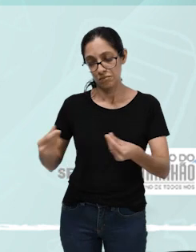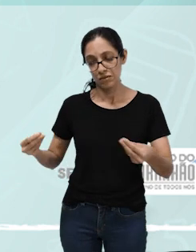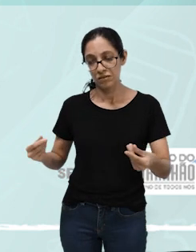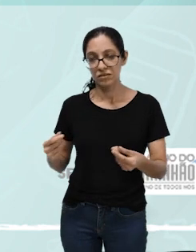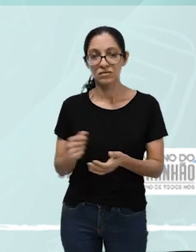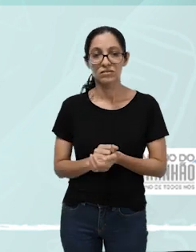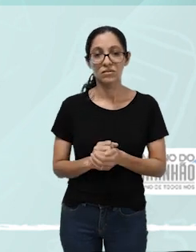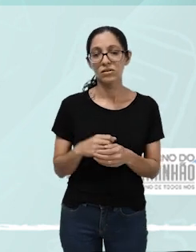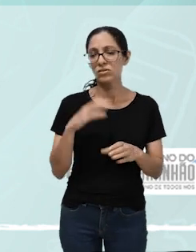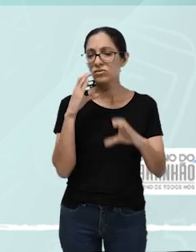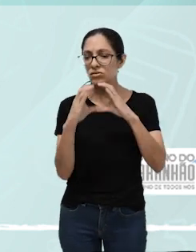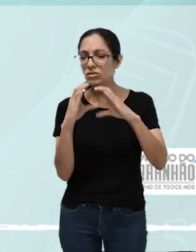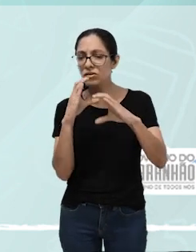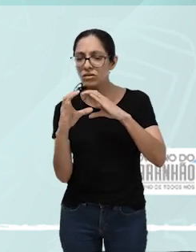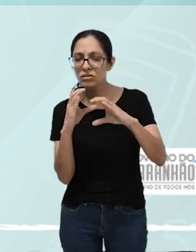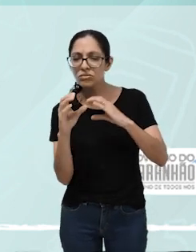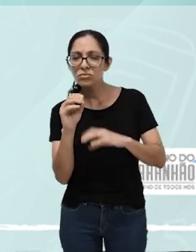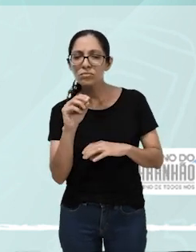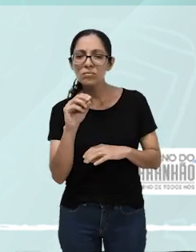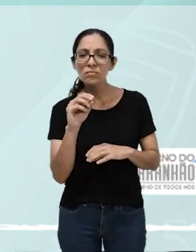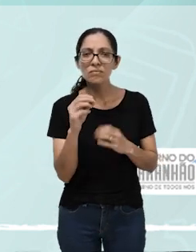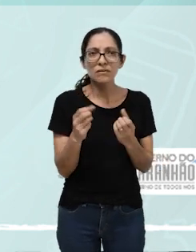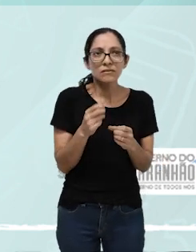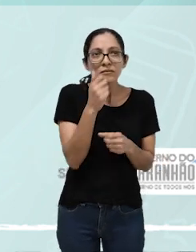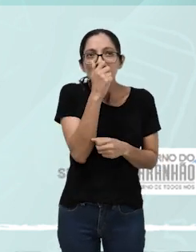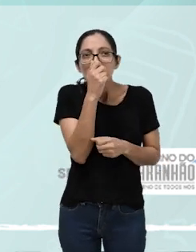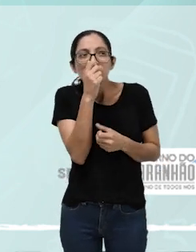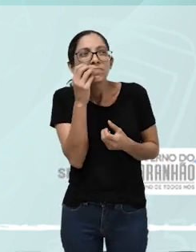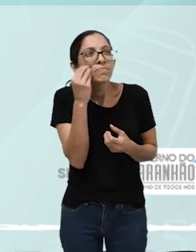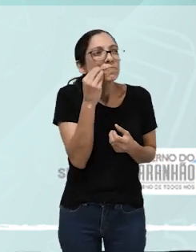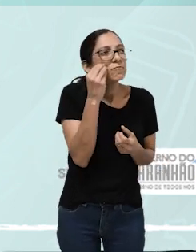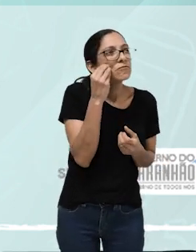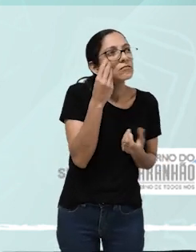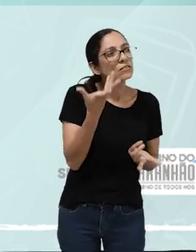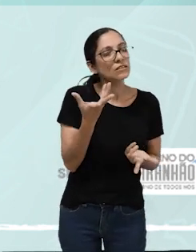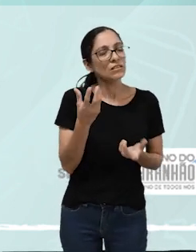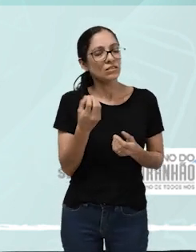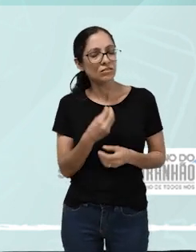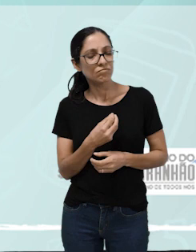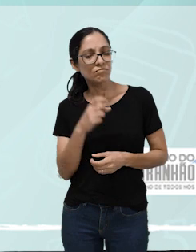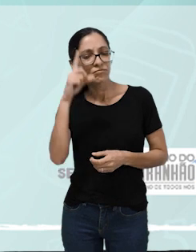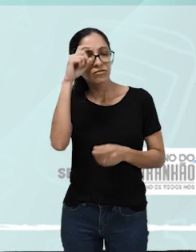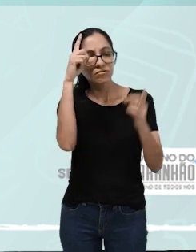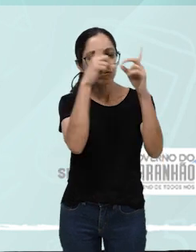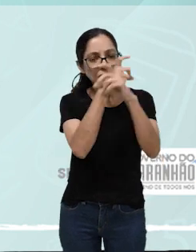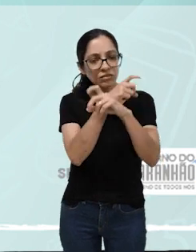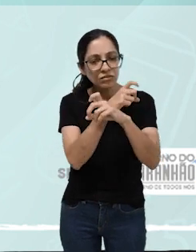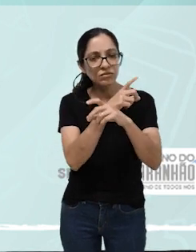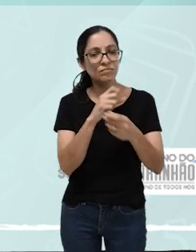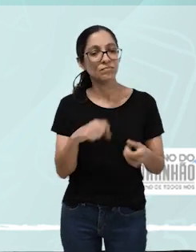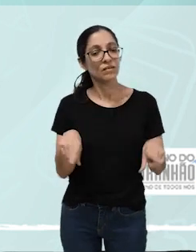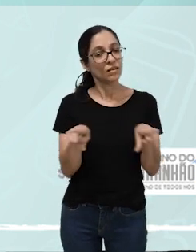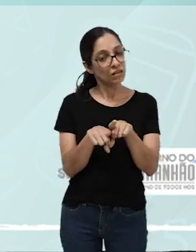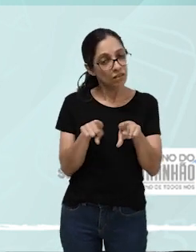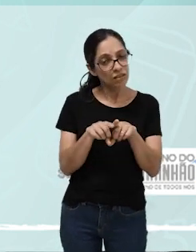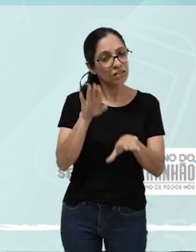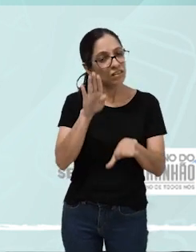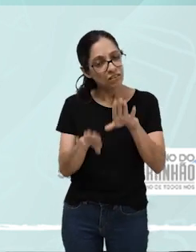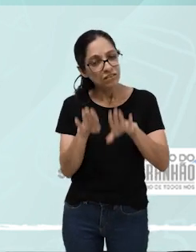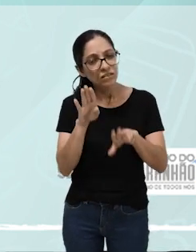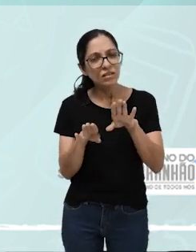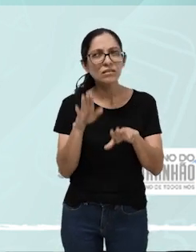Só canta o bullyço da vida apertada dali da pesada das roça e do eito e às vezes